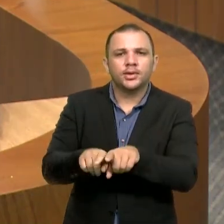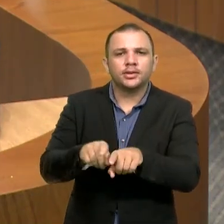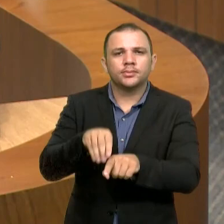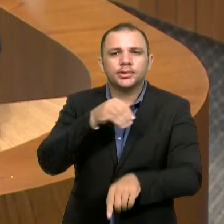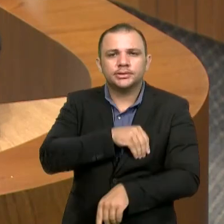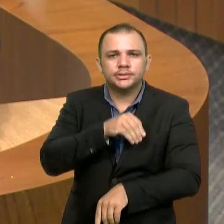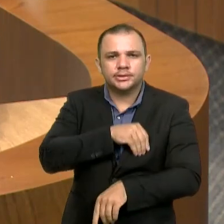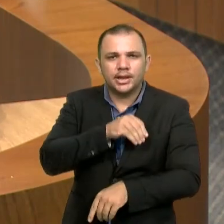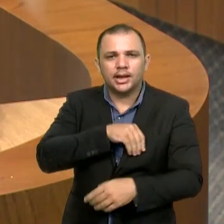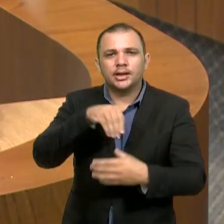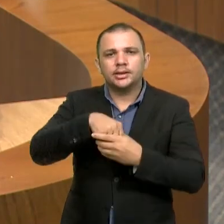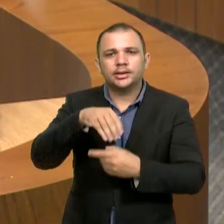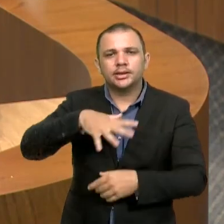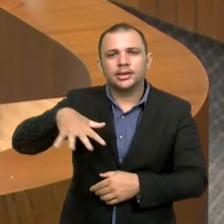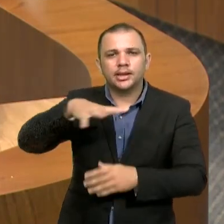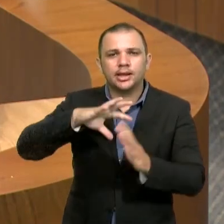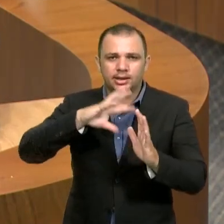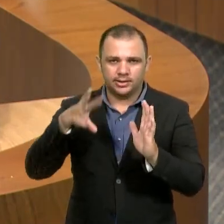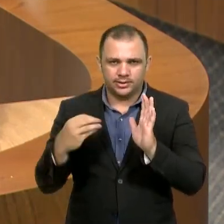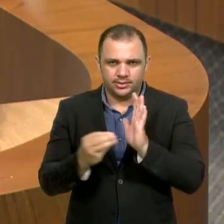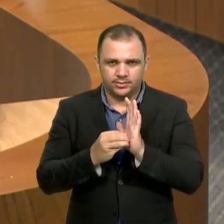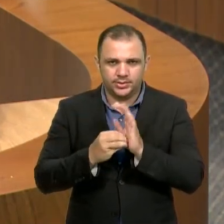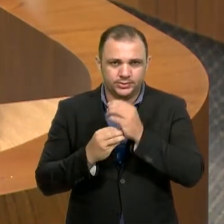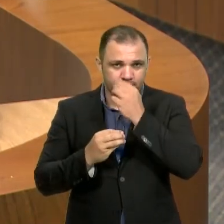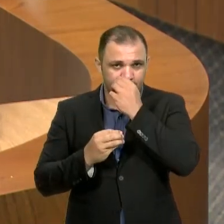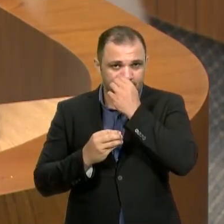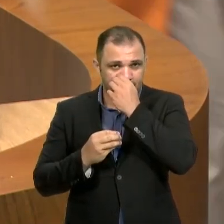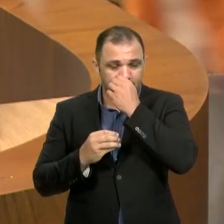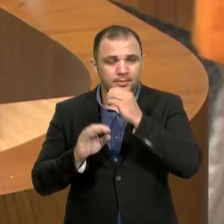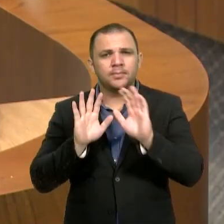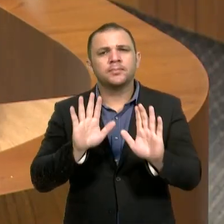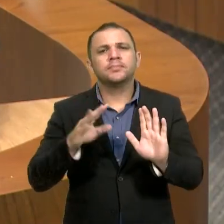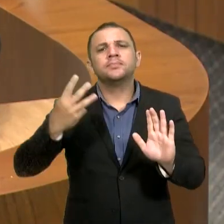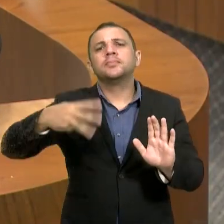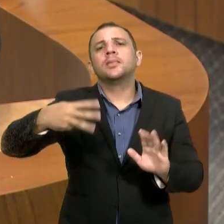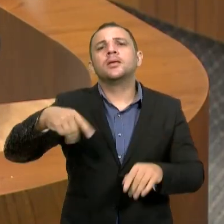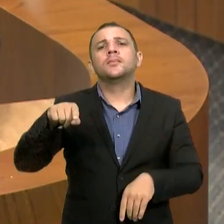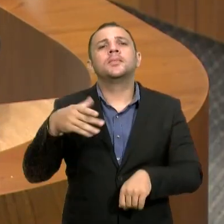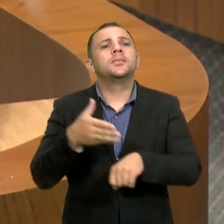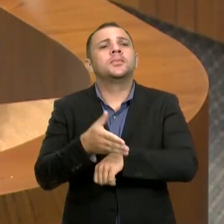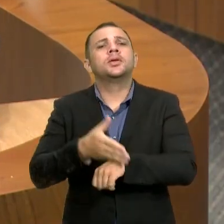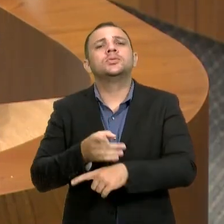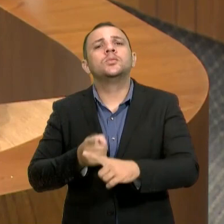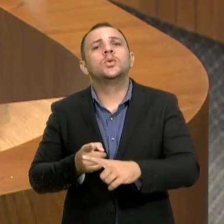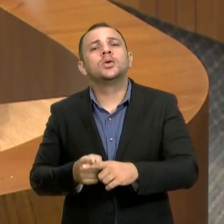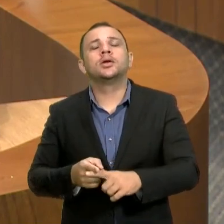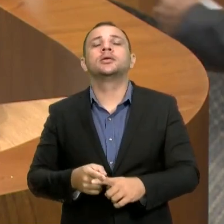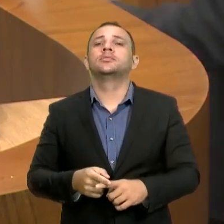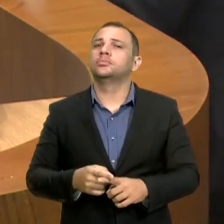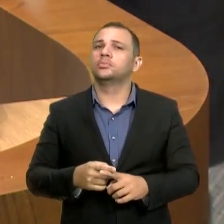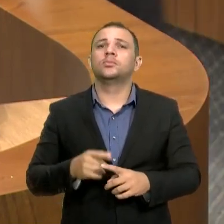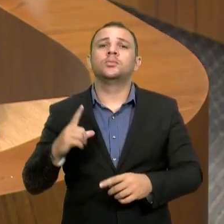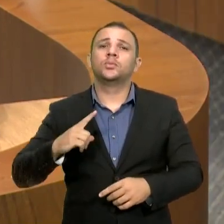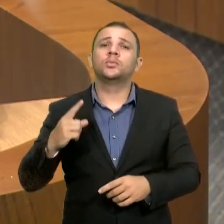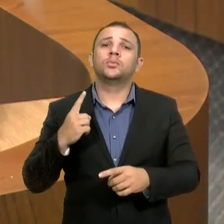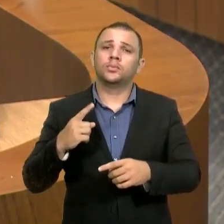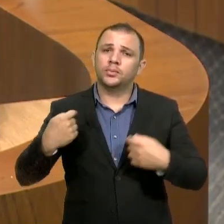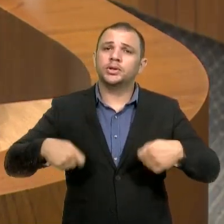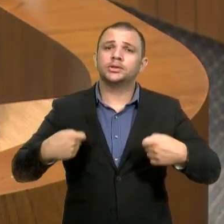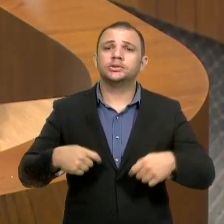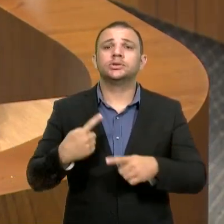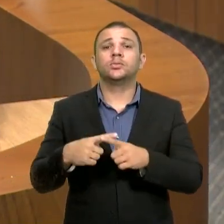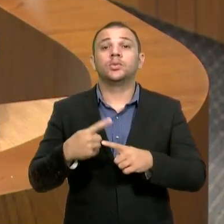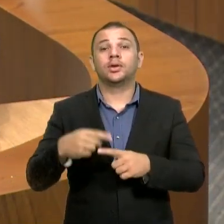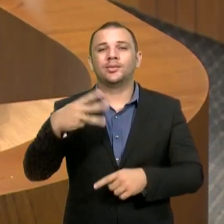Amazônia. E o que é que o Maranhão tem a ver com isso? Tudo. O Maranhão tem no seu território quase 34% do